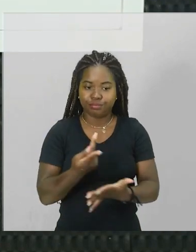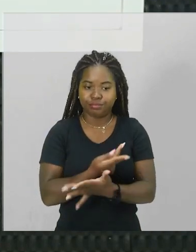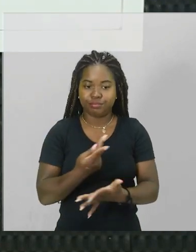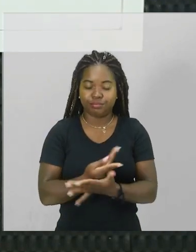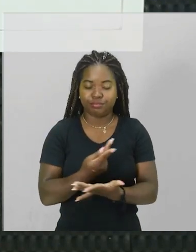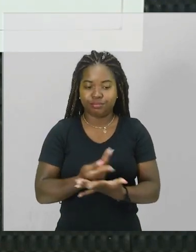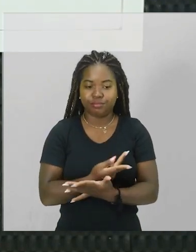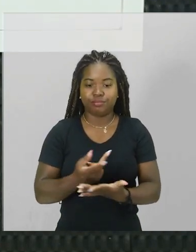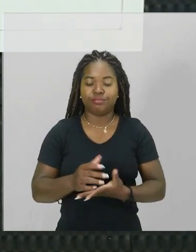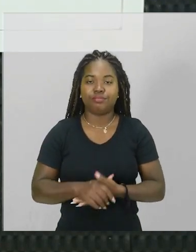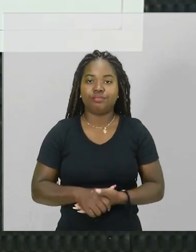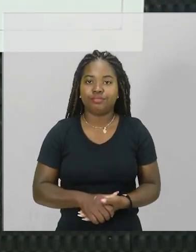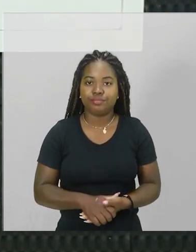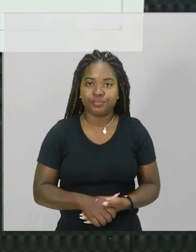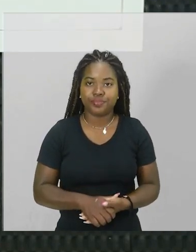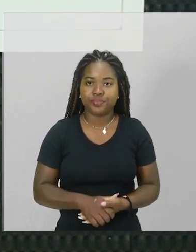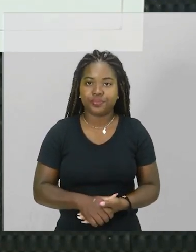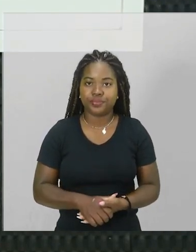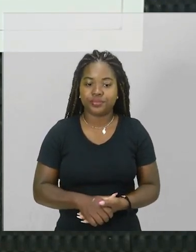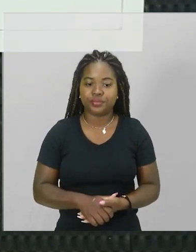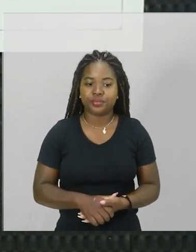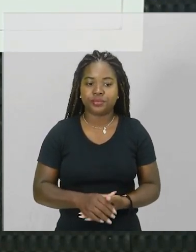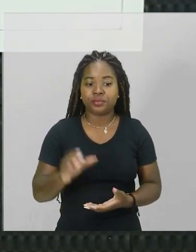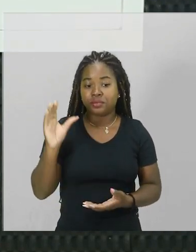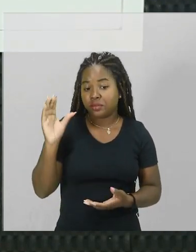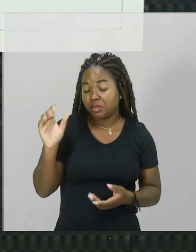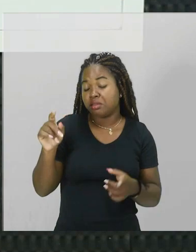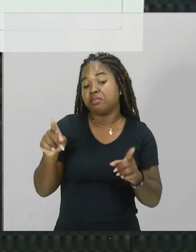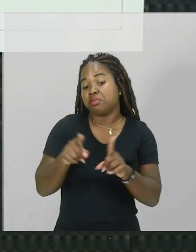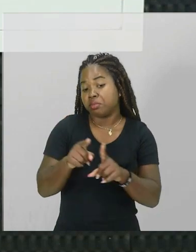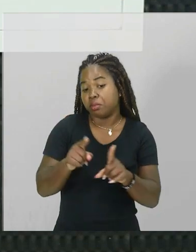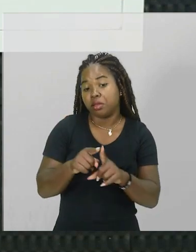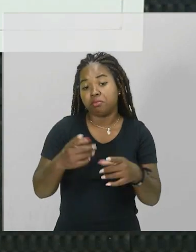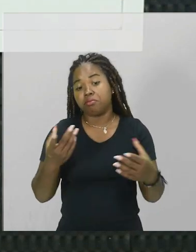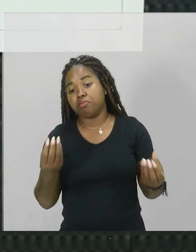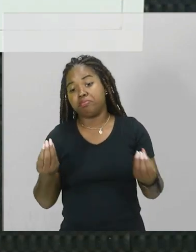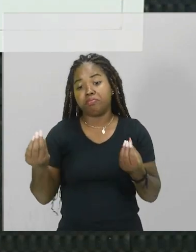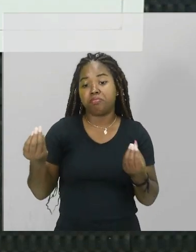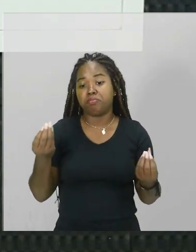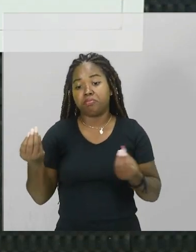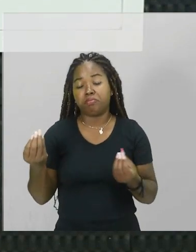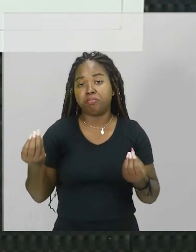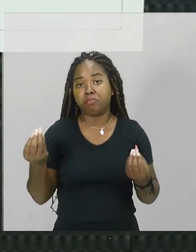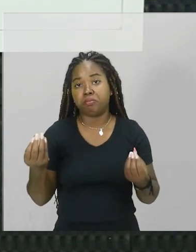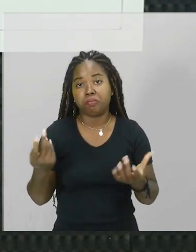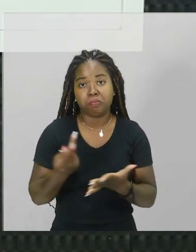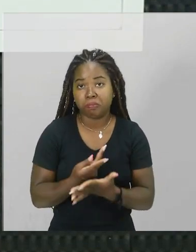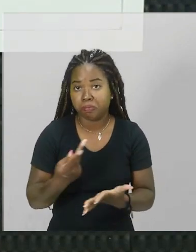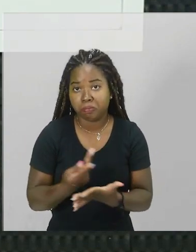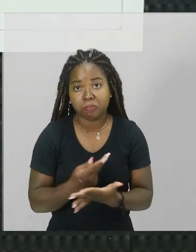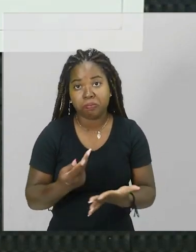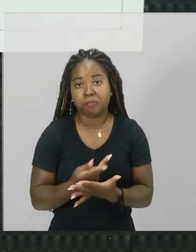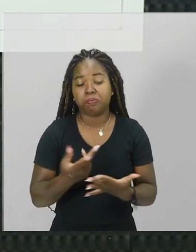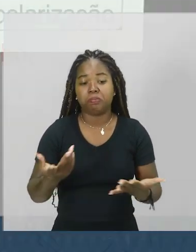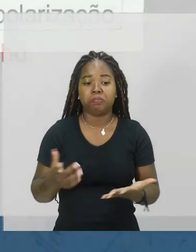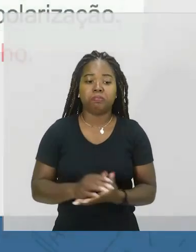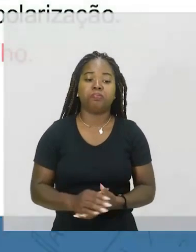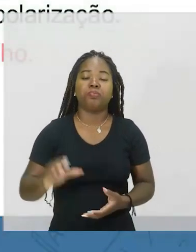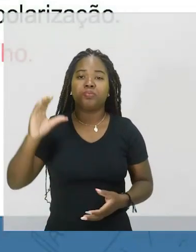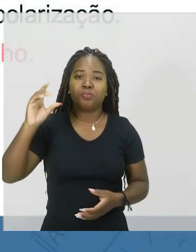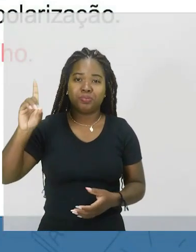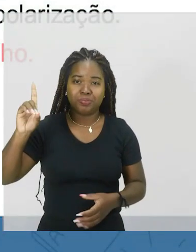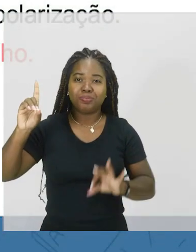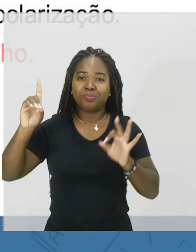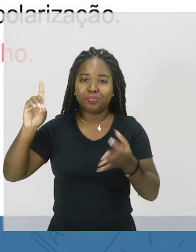forma, ela também não é responsável por isso, né? A letra C, a intensidade de feixes luminosos na direção de polarização também não é verdade, então a